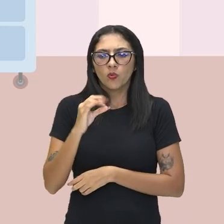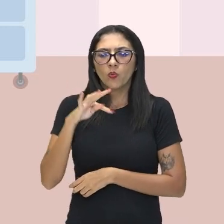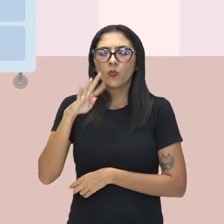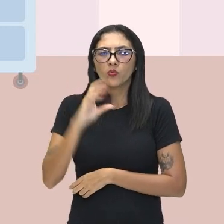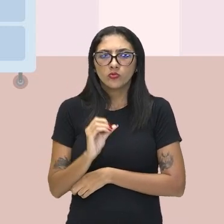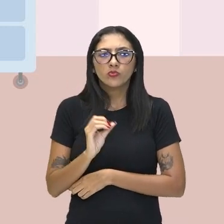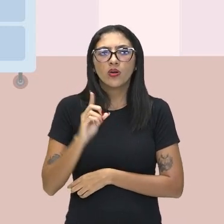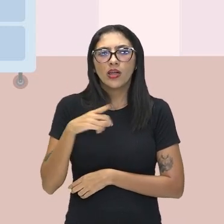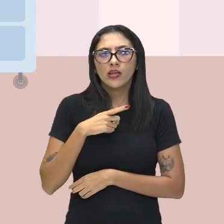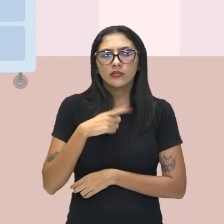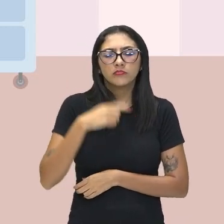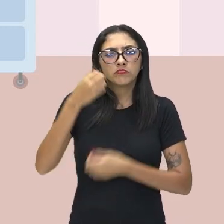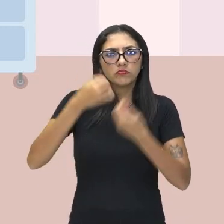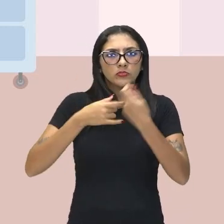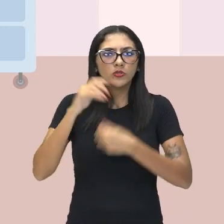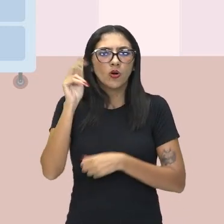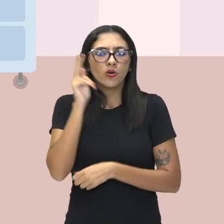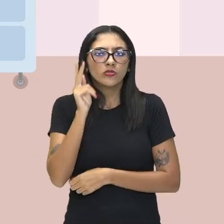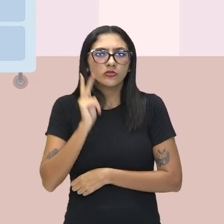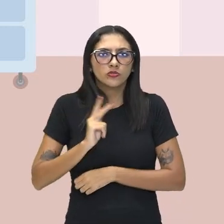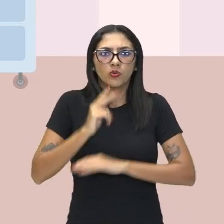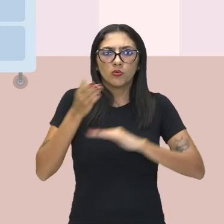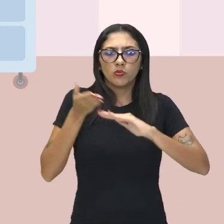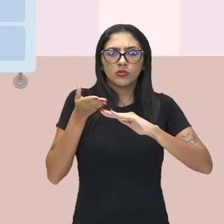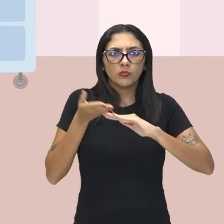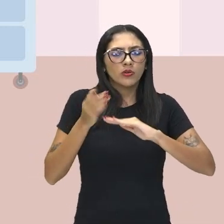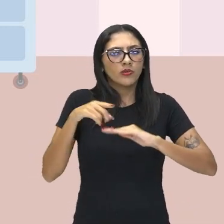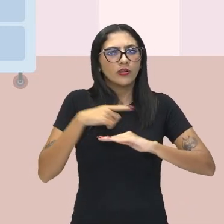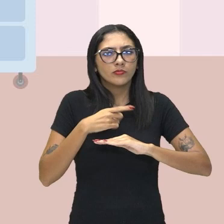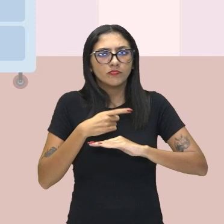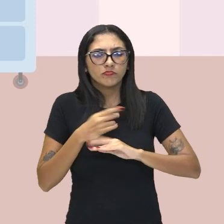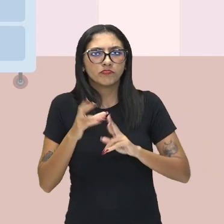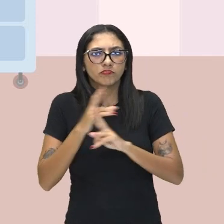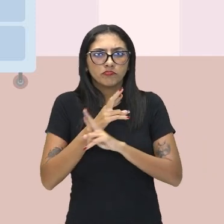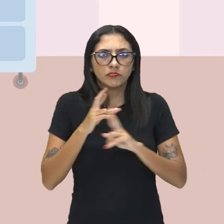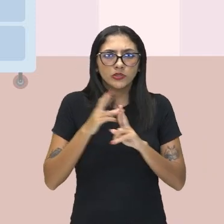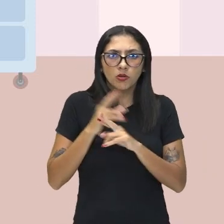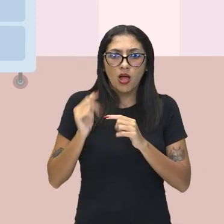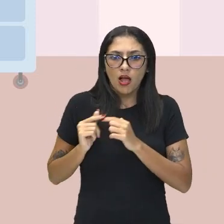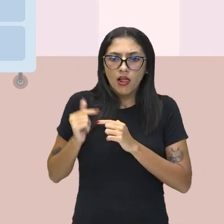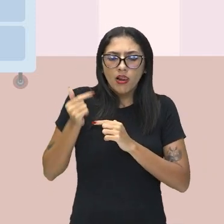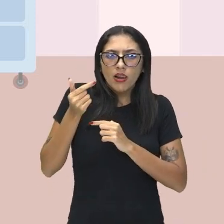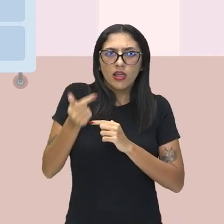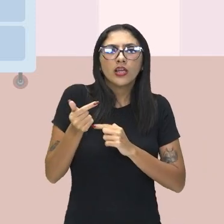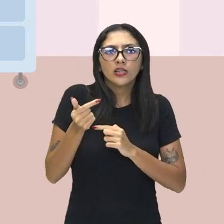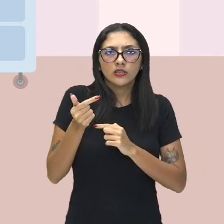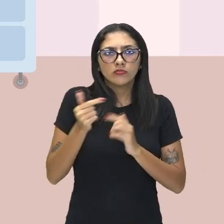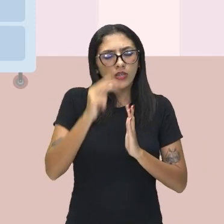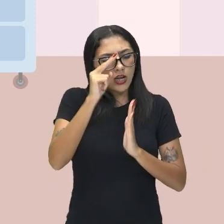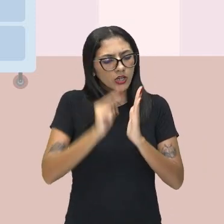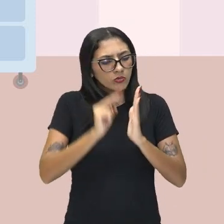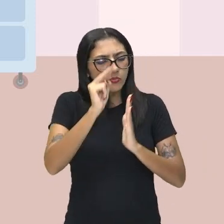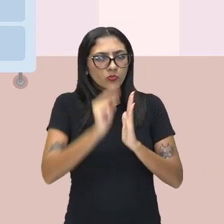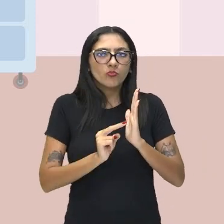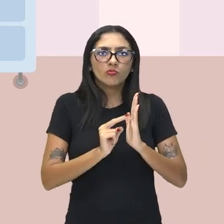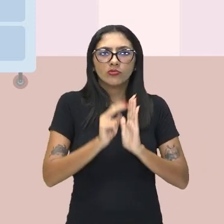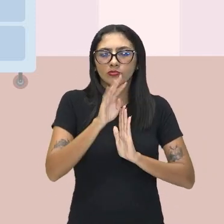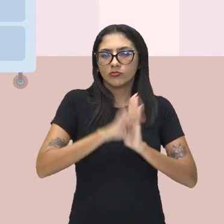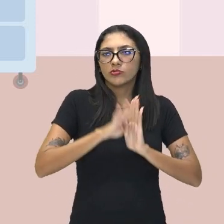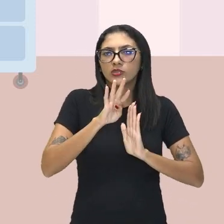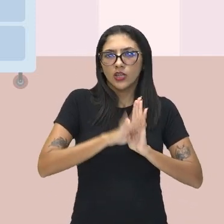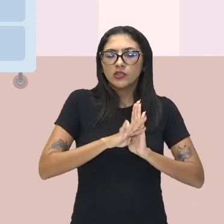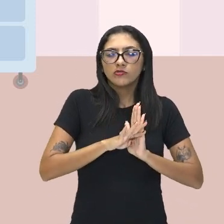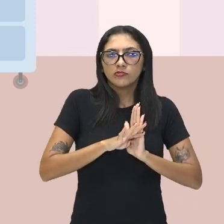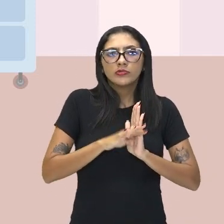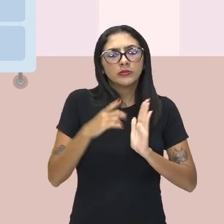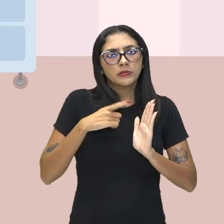né? O conto A Moça Tecelã, o conto contemporâneo em si, ele nos leva além do que está escrito, né? Além do que você leu, ele te leva a